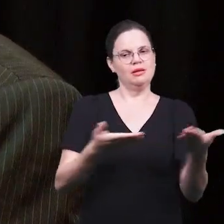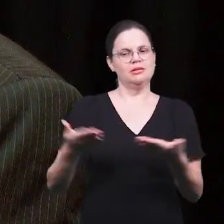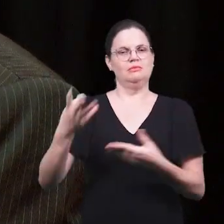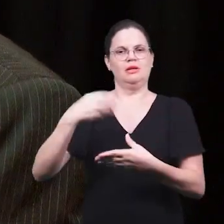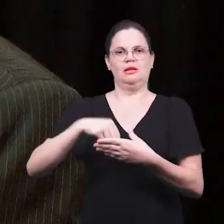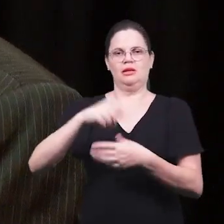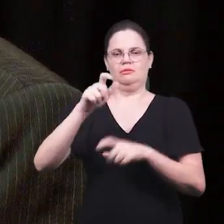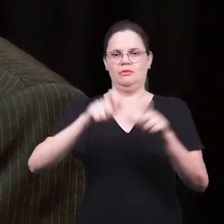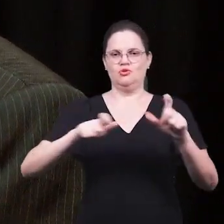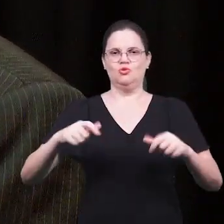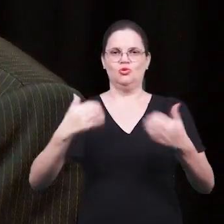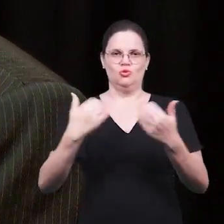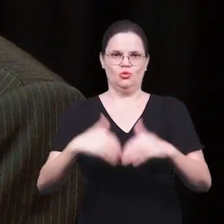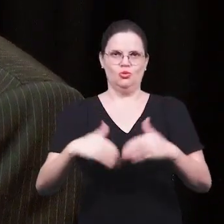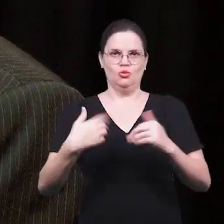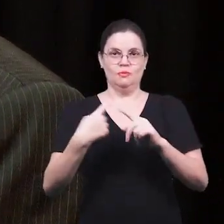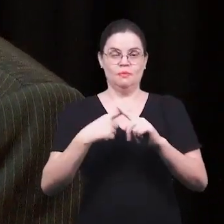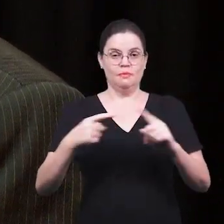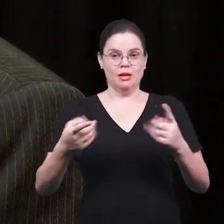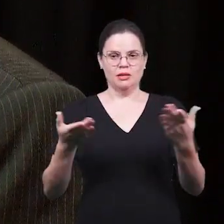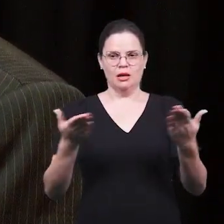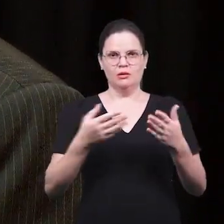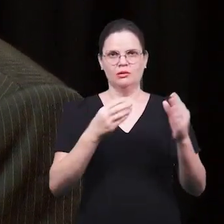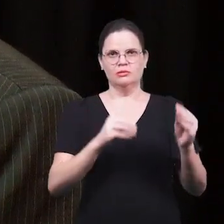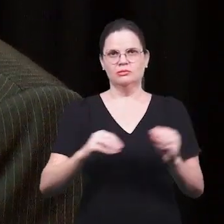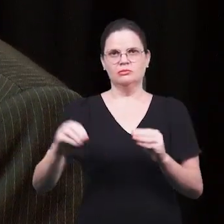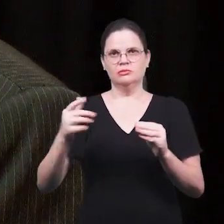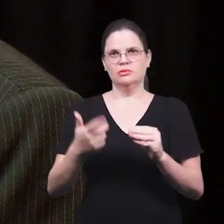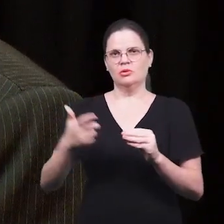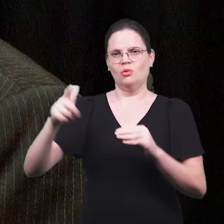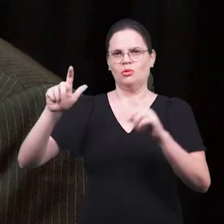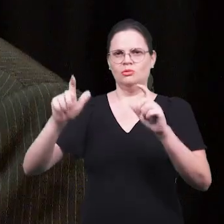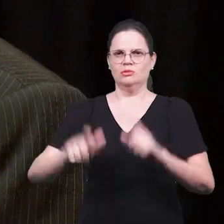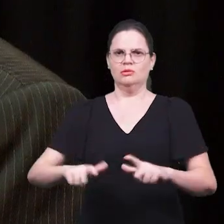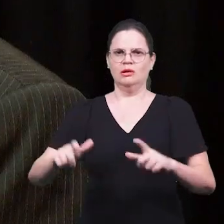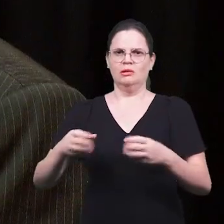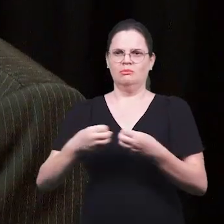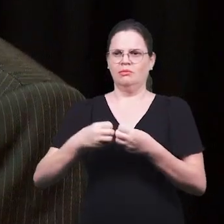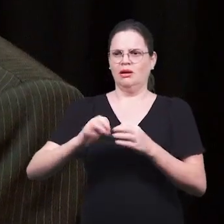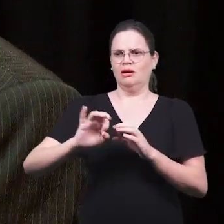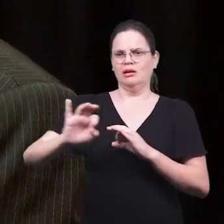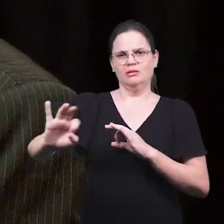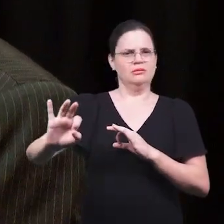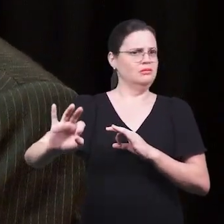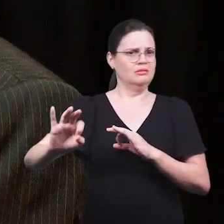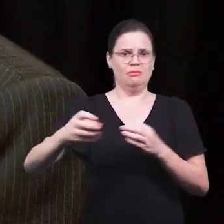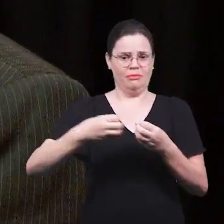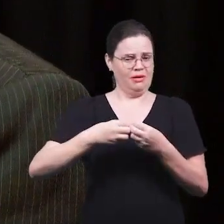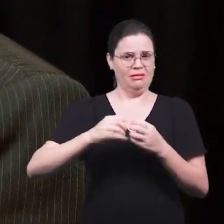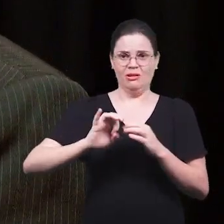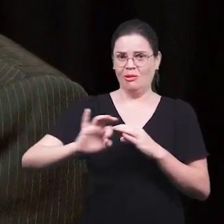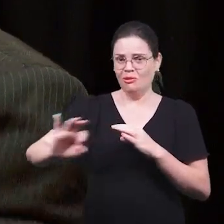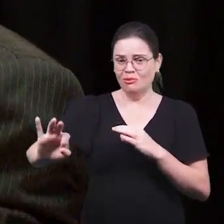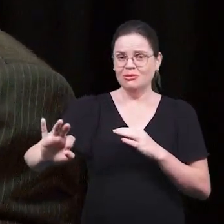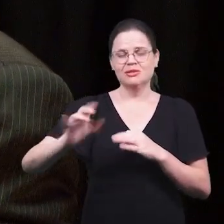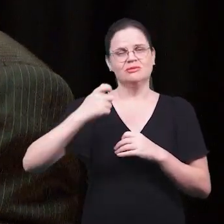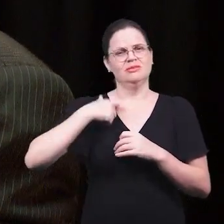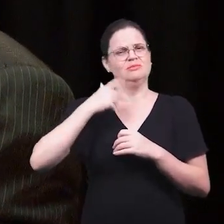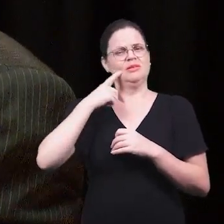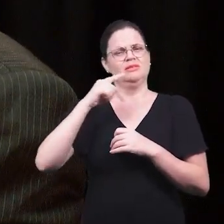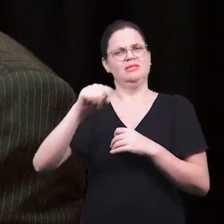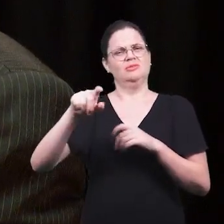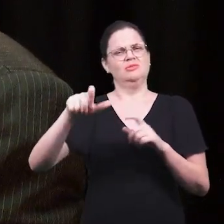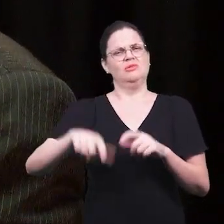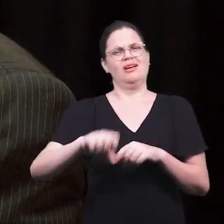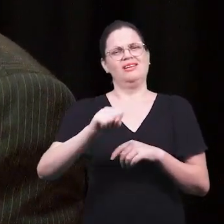nas universidades, nas faculdades que eram as que abrigavam os concursantes. Mas dessa vez o Senhor me mandou para uma satélite,